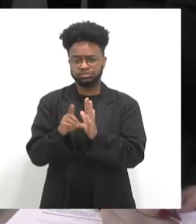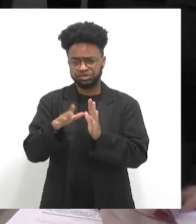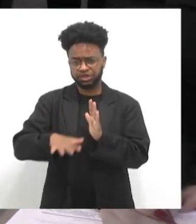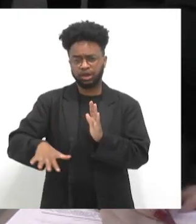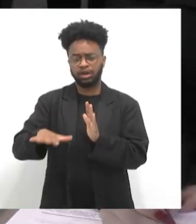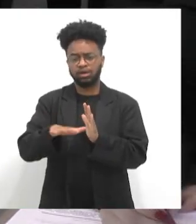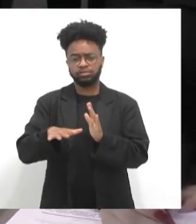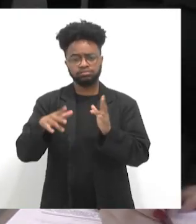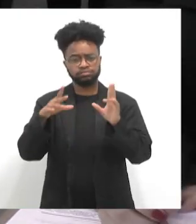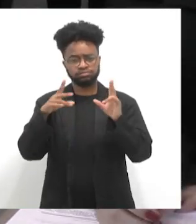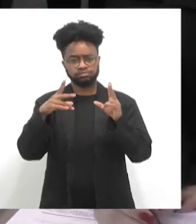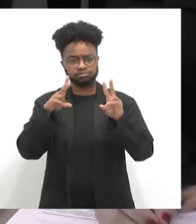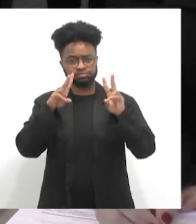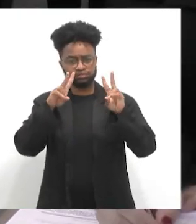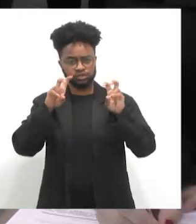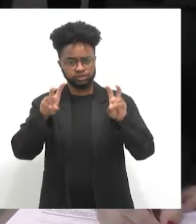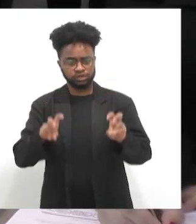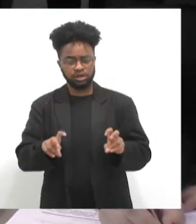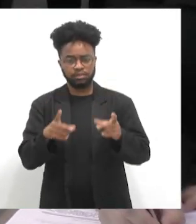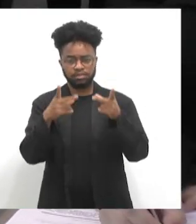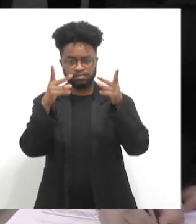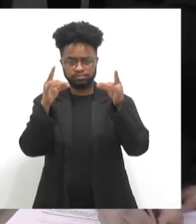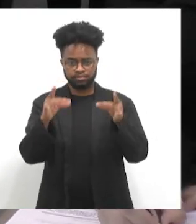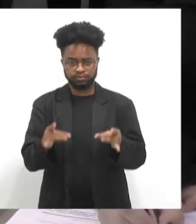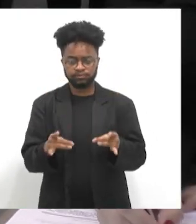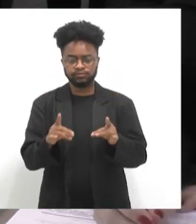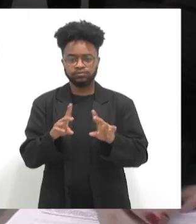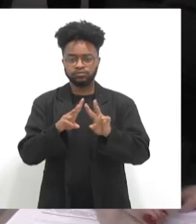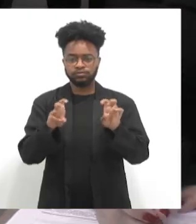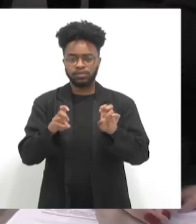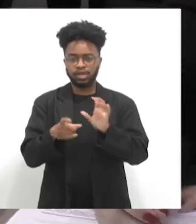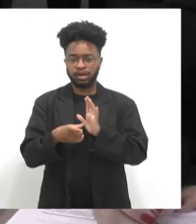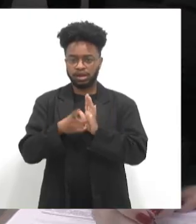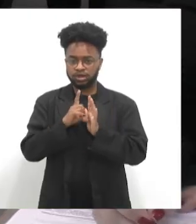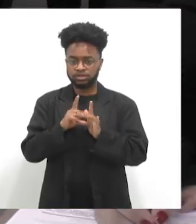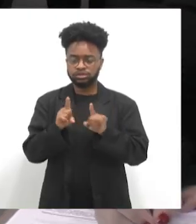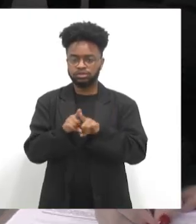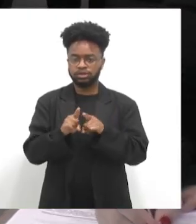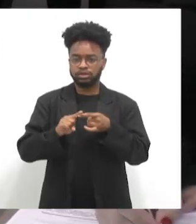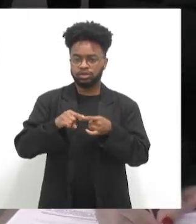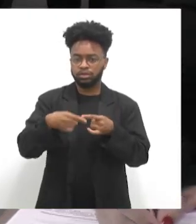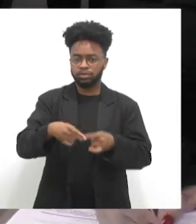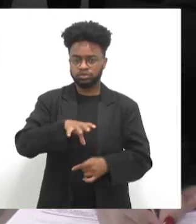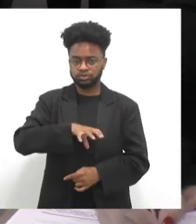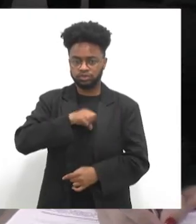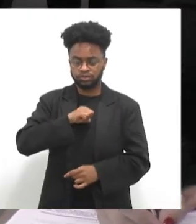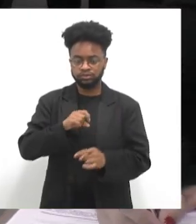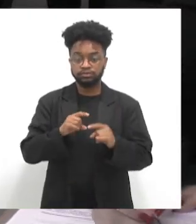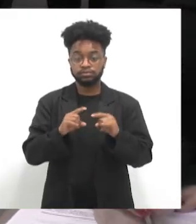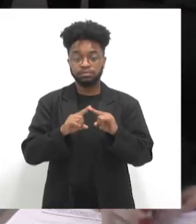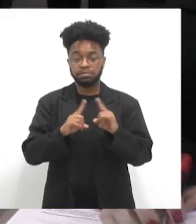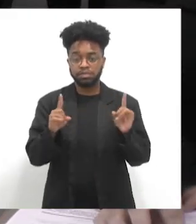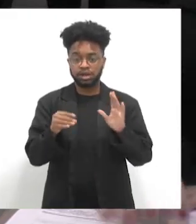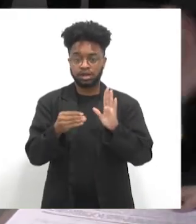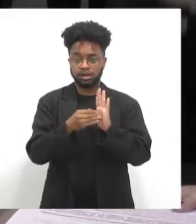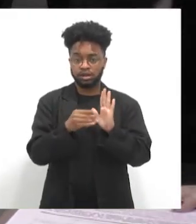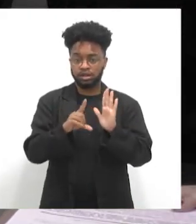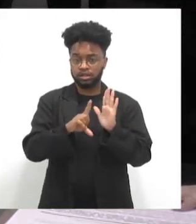fato, que trata da questão do pré- e pós-climatério. E o que contempla aqui na